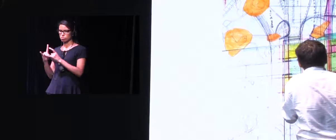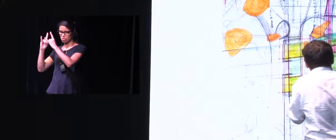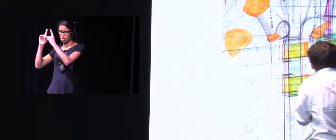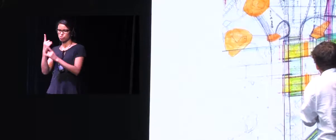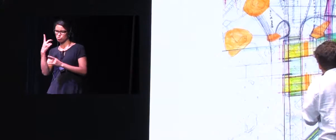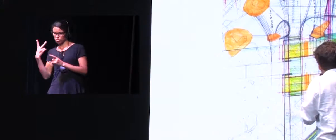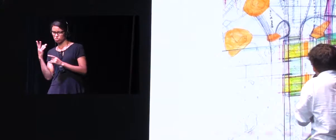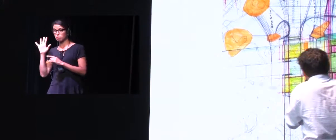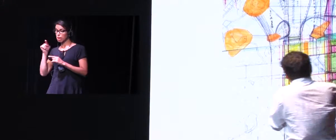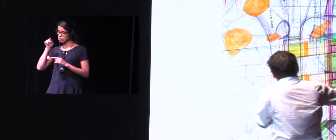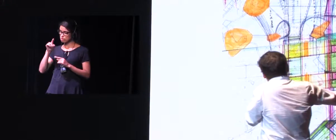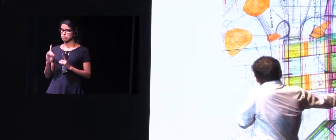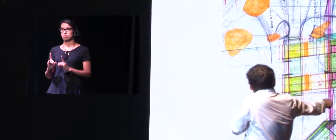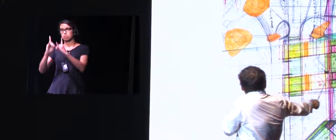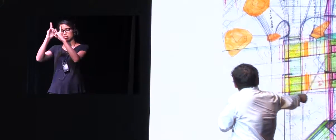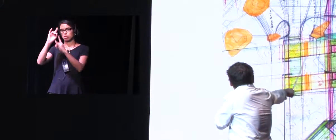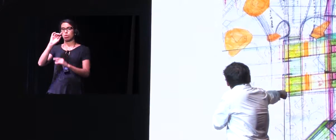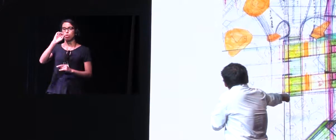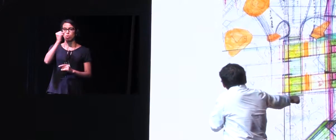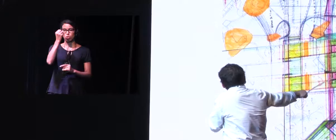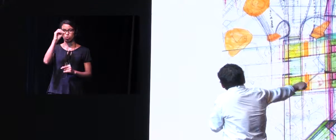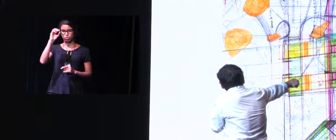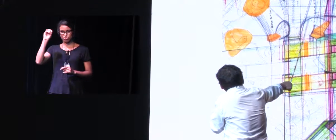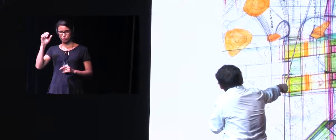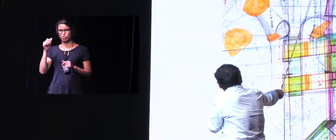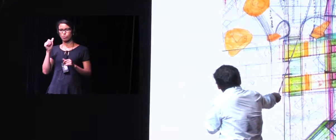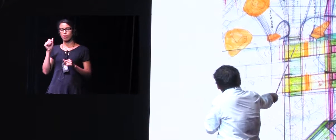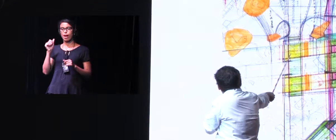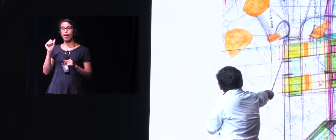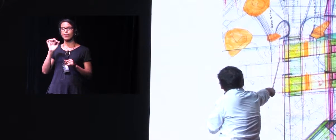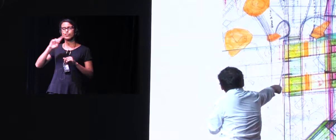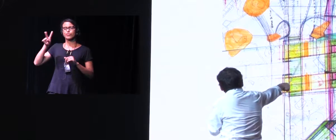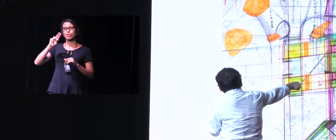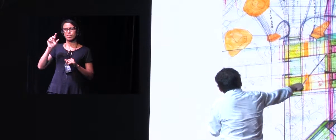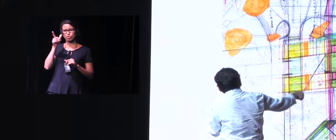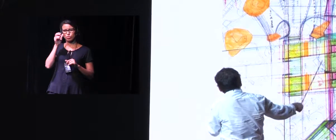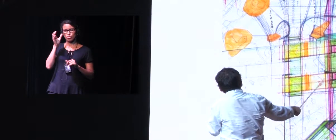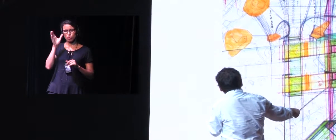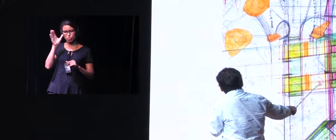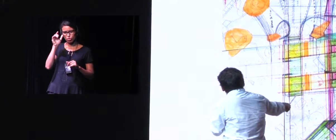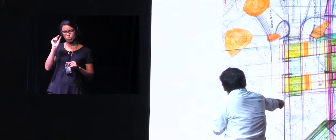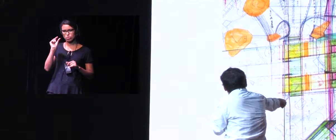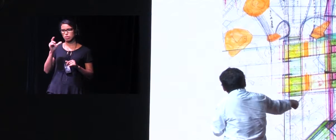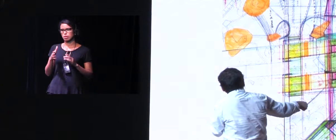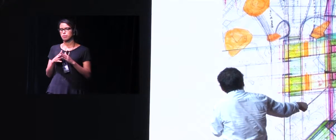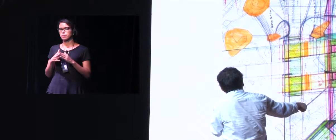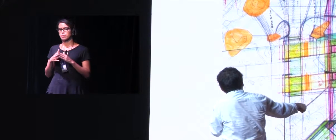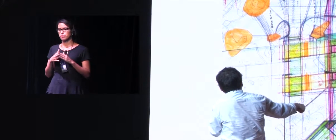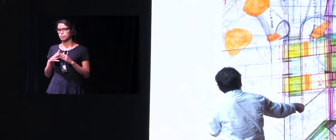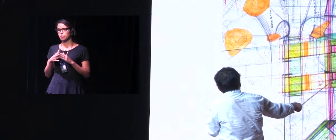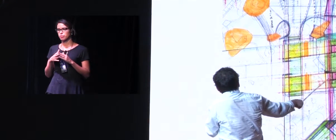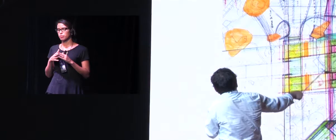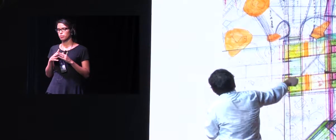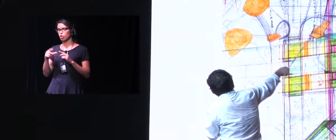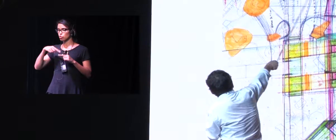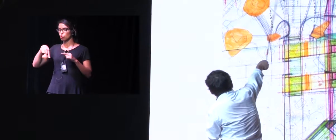nos outros era de 12 mil, 13 mil ou mais. Se formulou um truque que cumprimos o que se